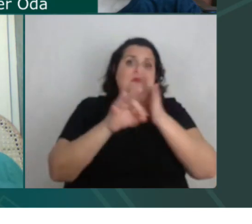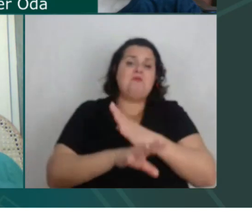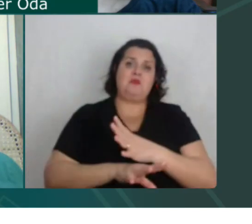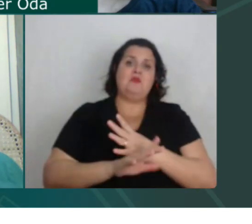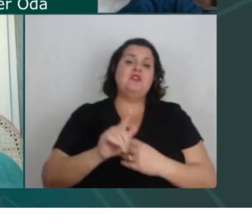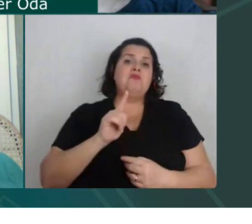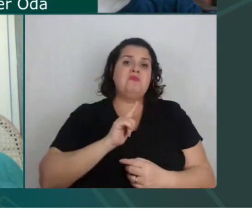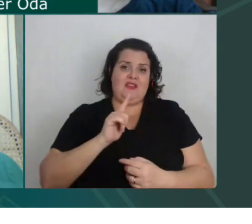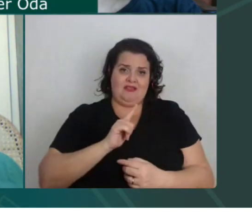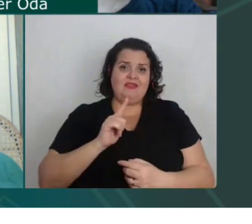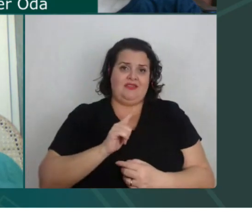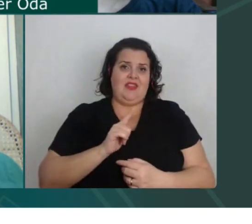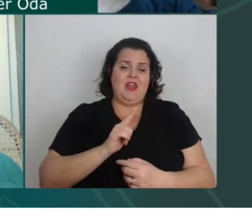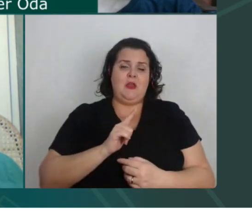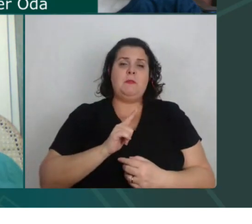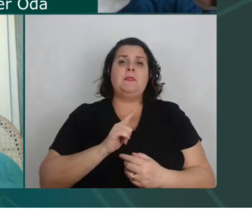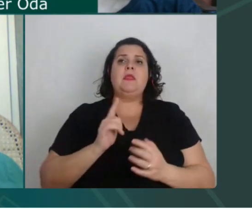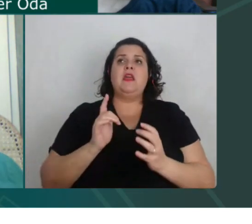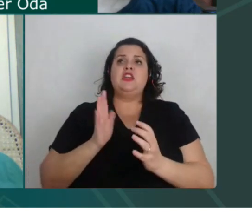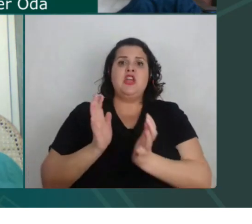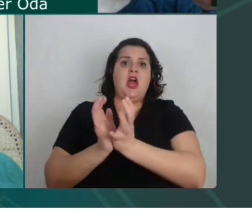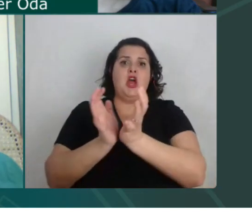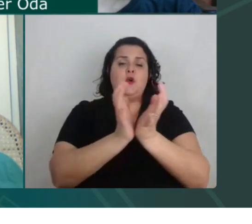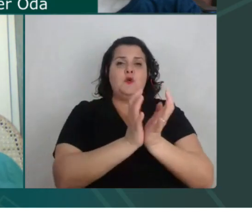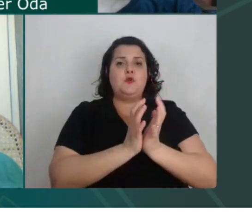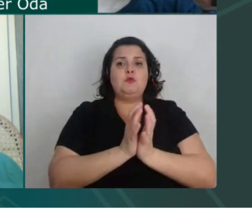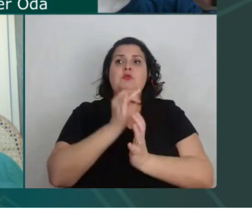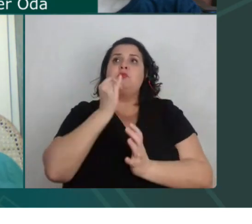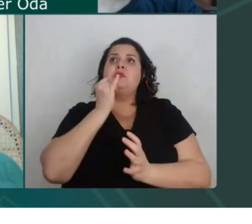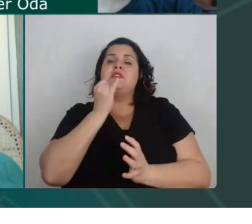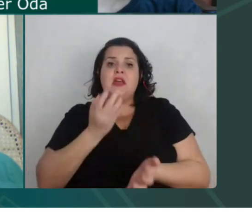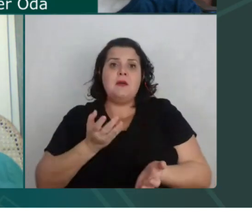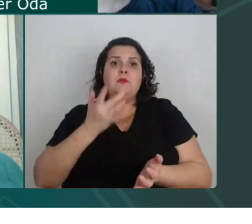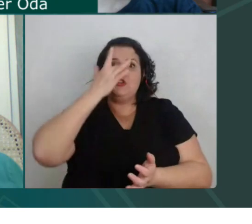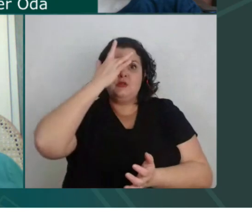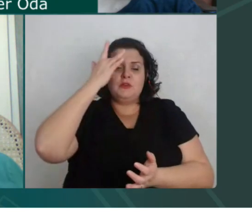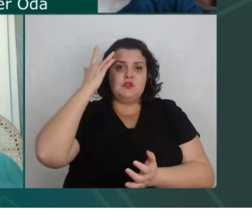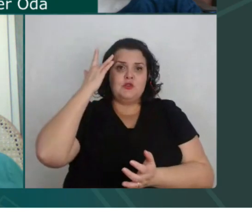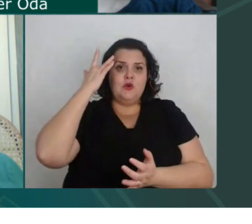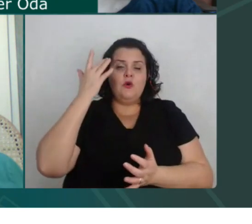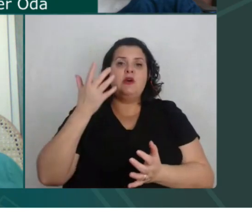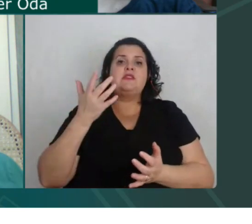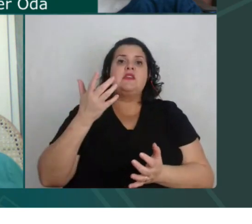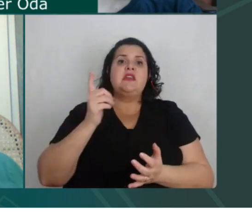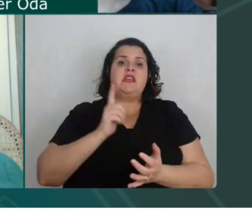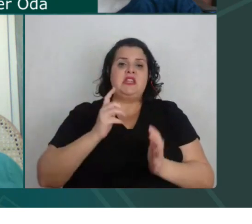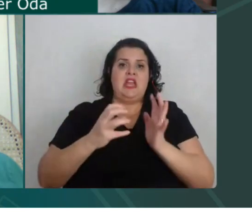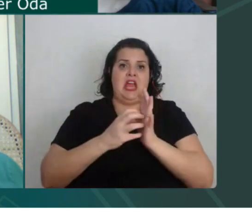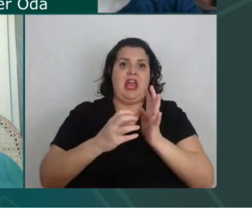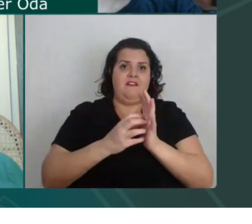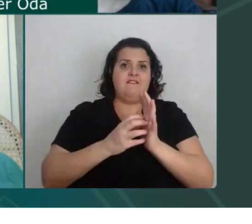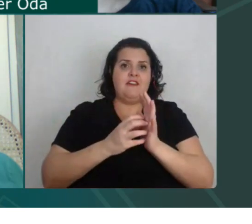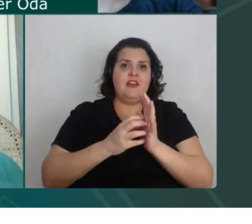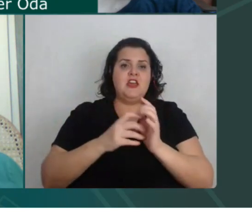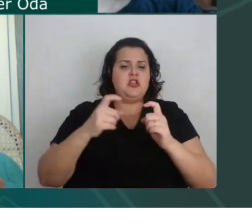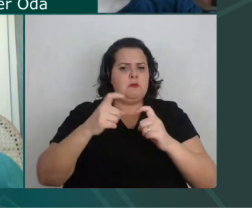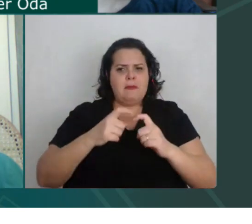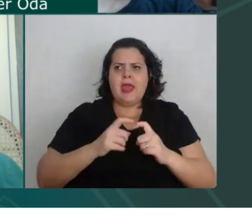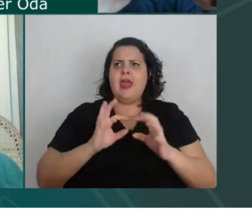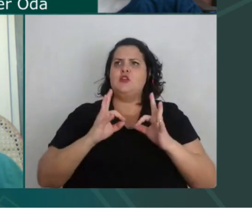de tratamento e de acompanhamento de pacientes com HIV, de diagnóstico, estruturada no país.